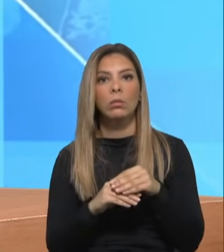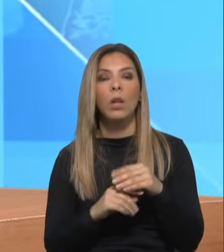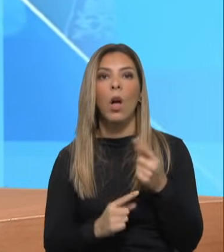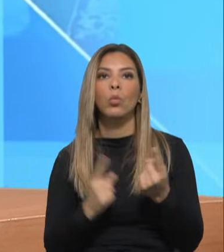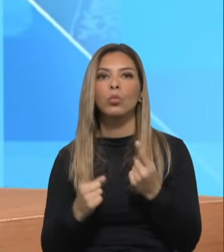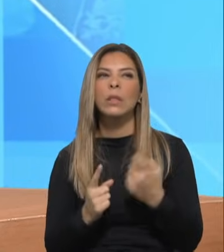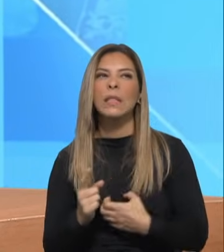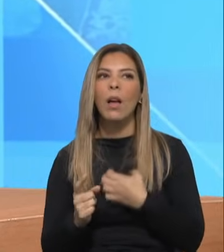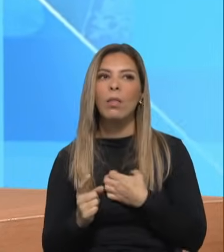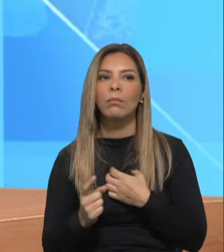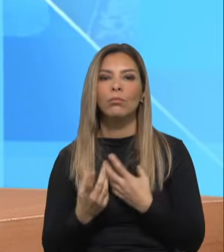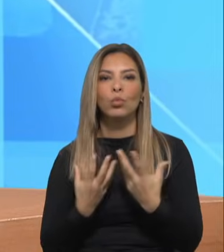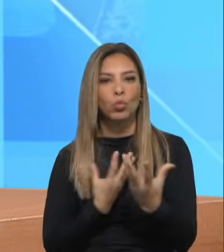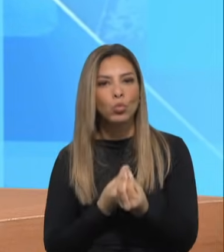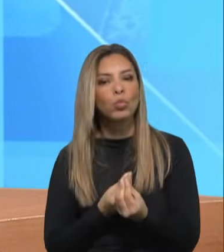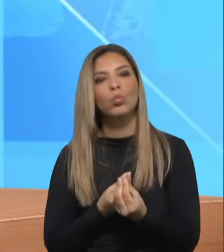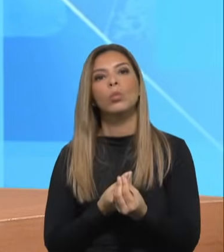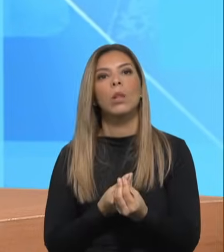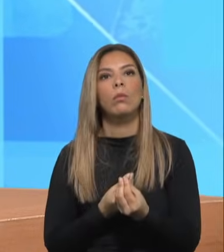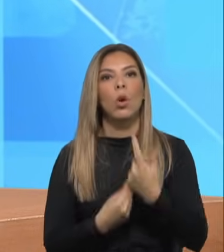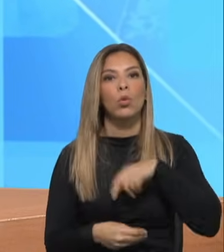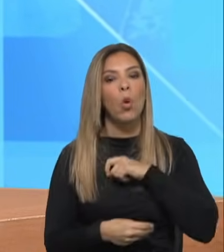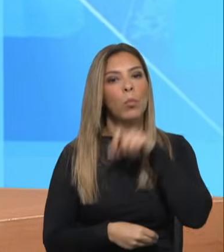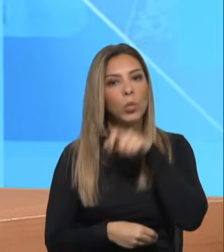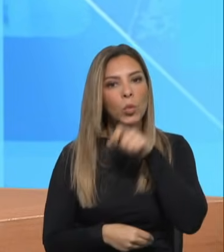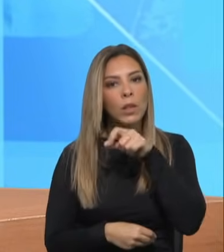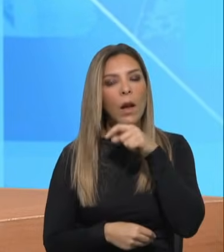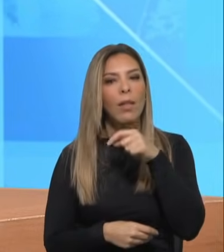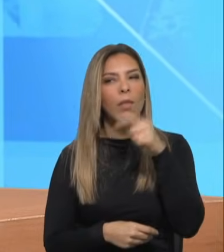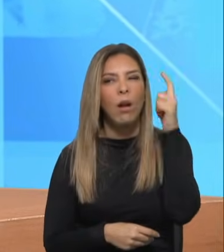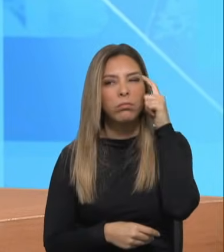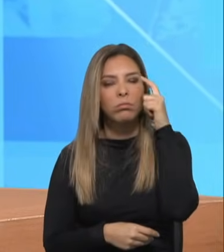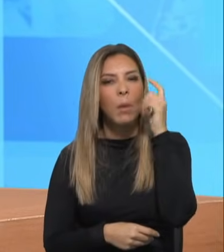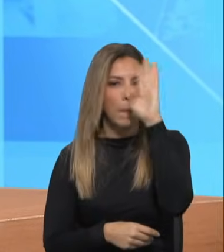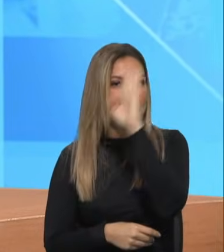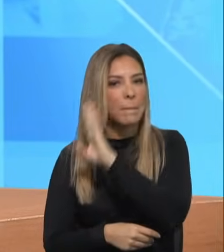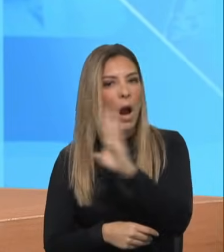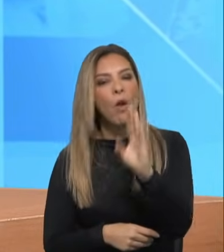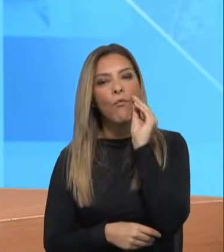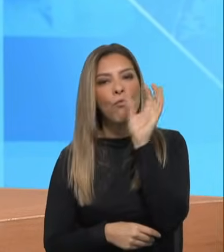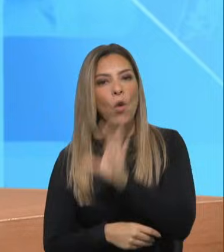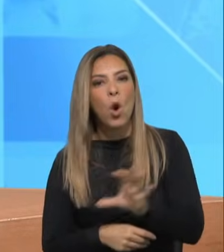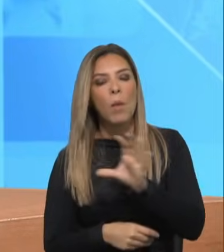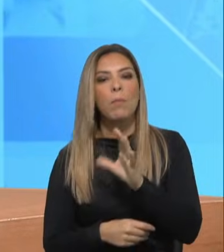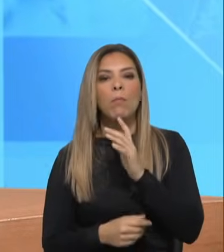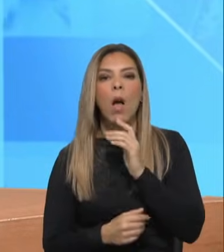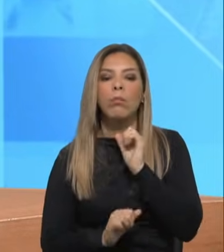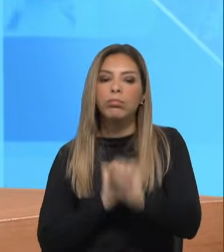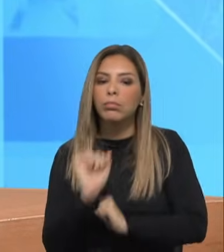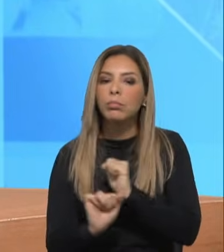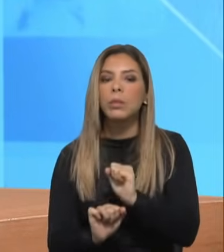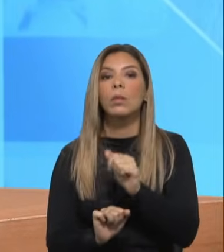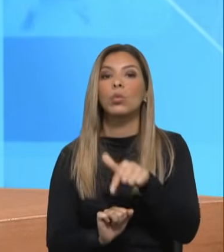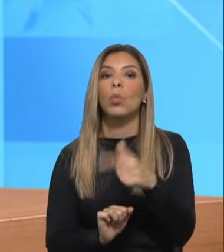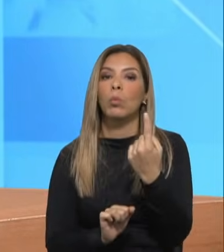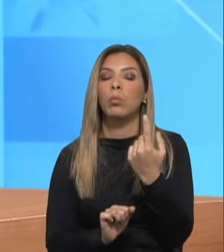momentos em conjunto nos quais teremos a oportunidade de compreender e de partilhar aquilo que é vivido em cada um dos programas. Teremos um